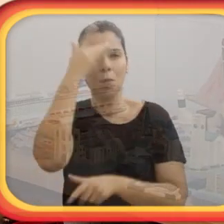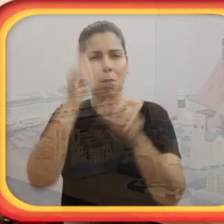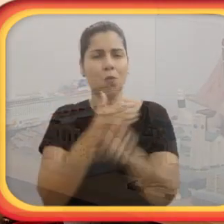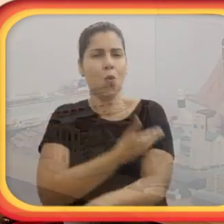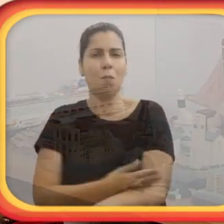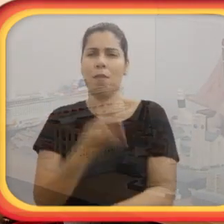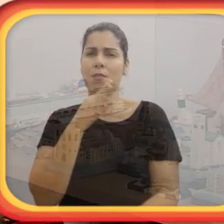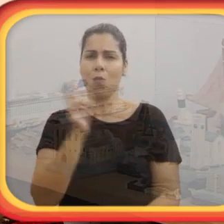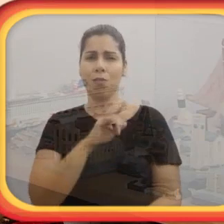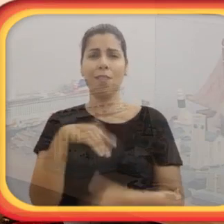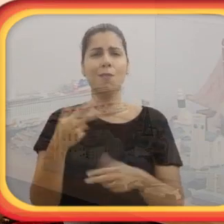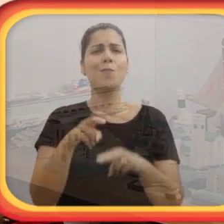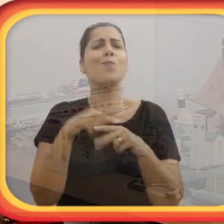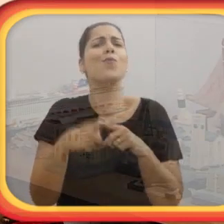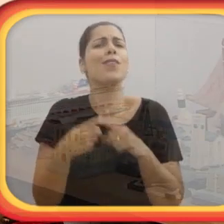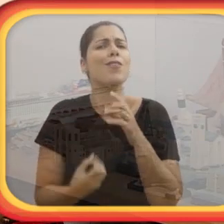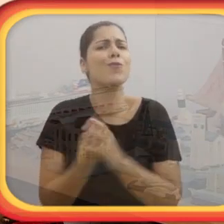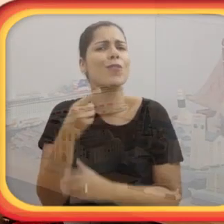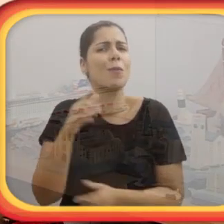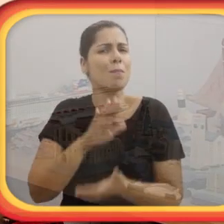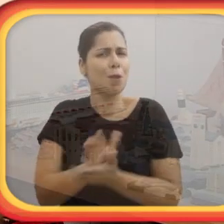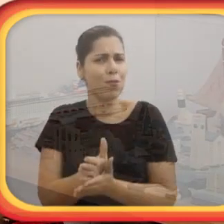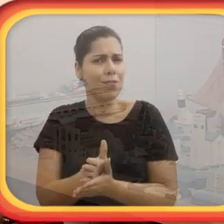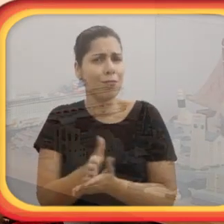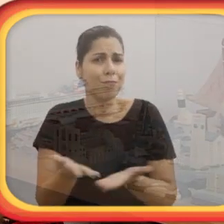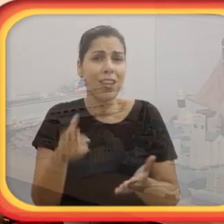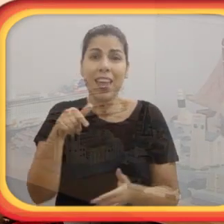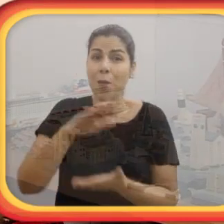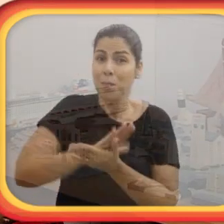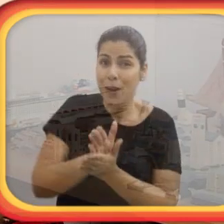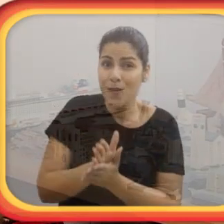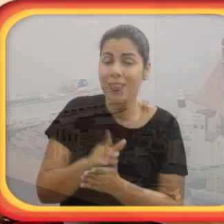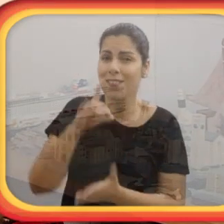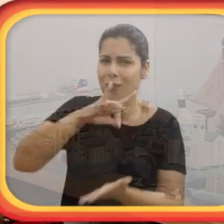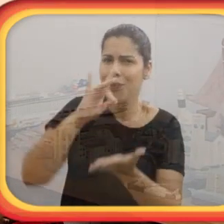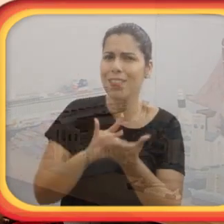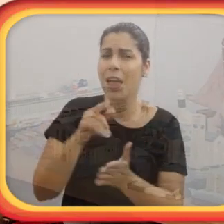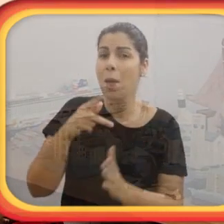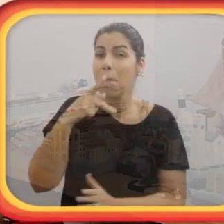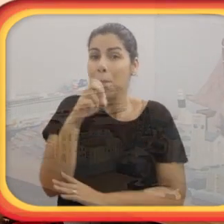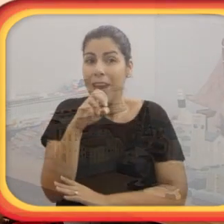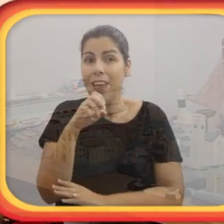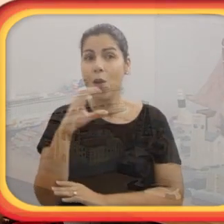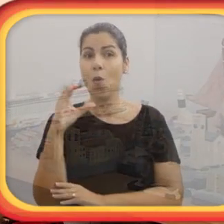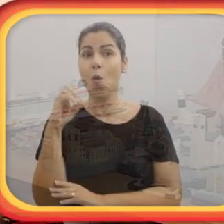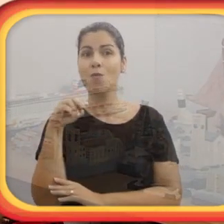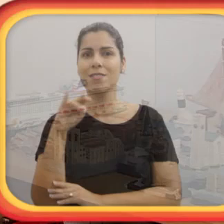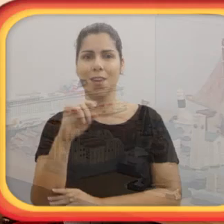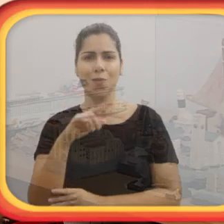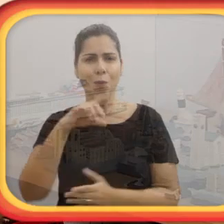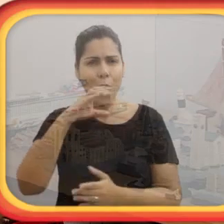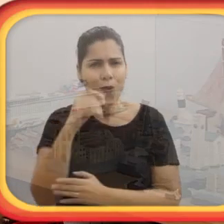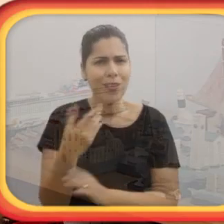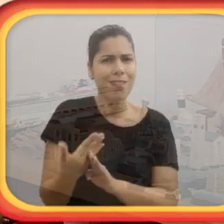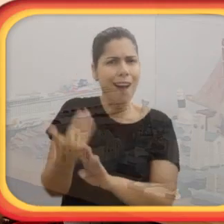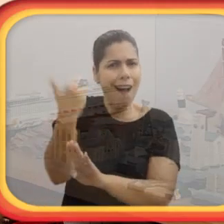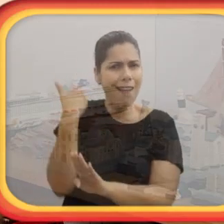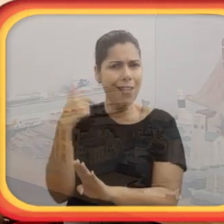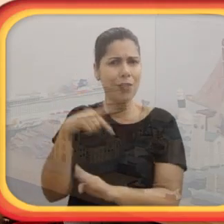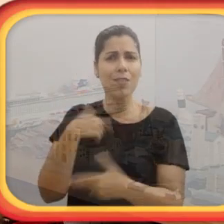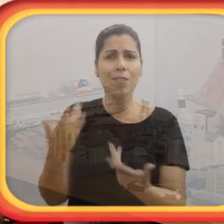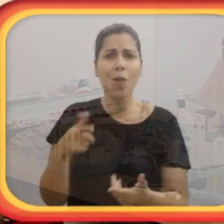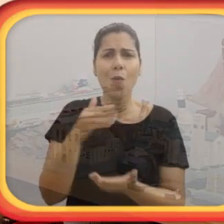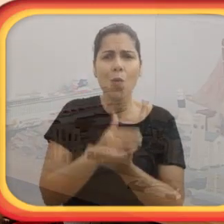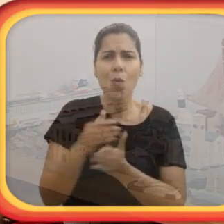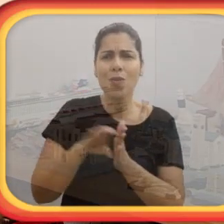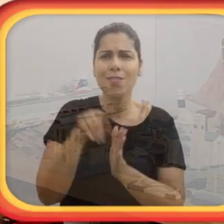um mundo que as pessoas costumam não conhecer, né? E por que surge o preconceito, né? O preconceito, na verdade, é o pré